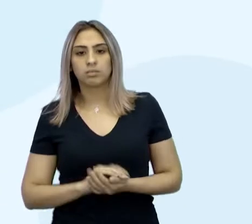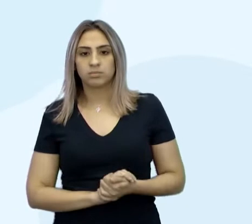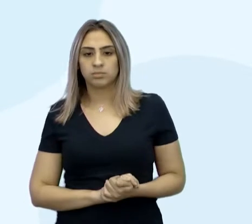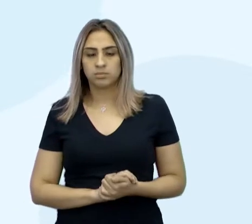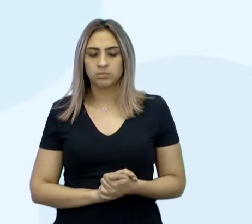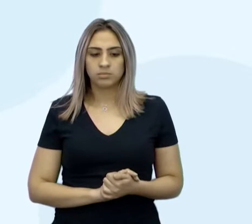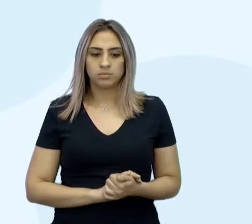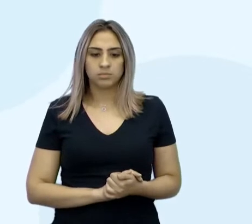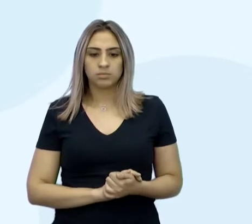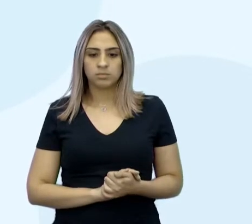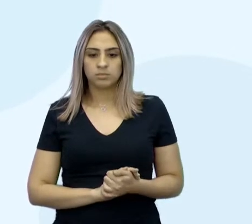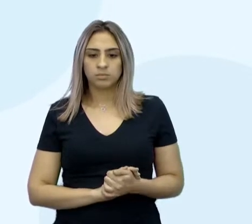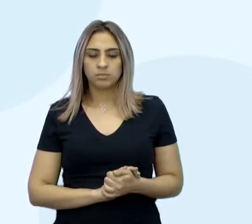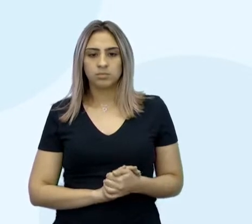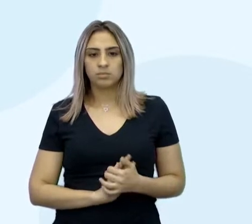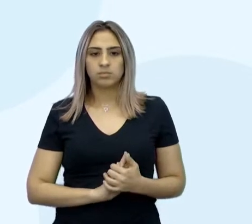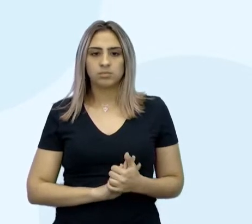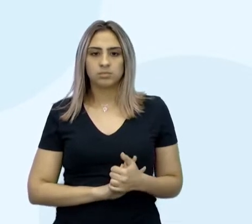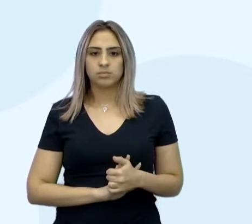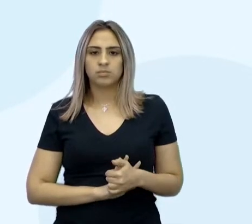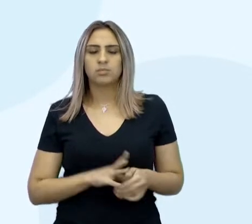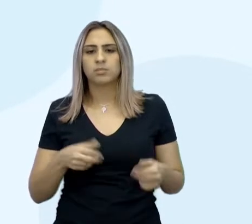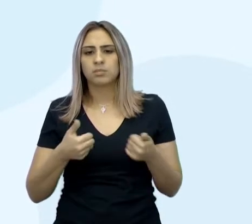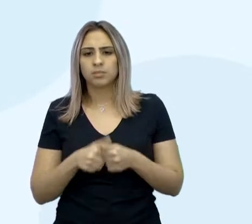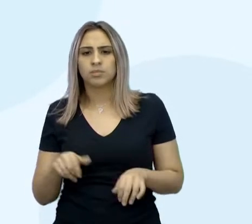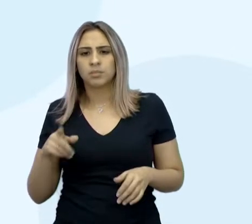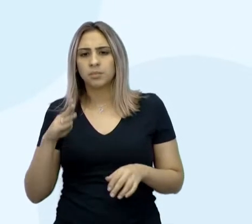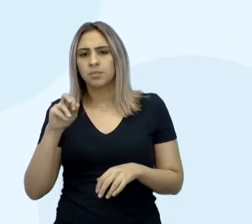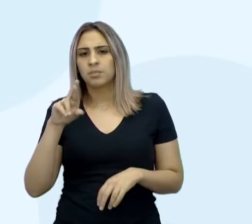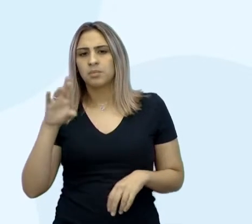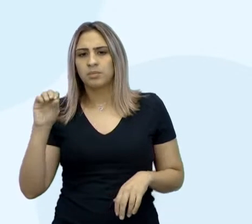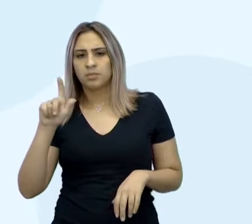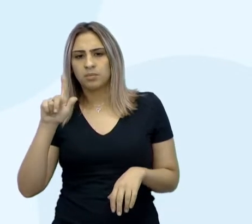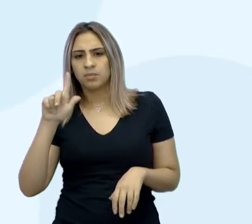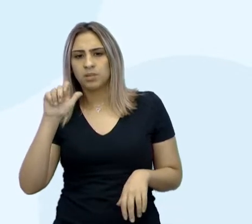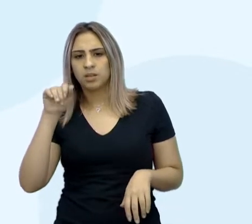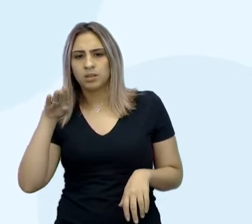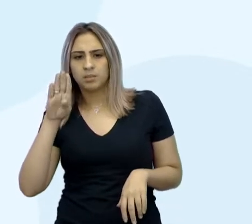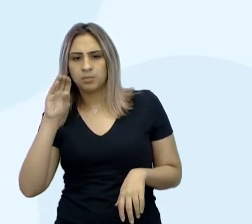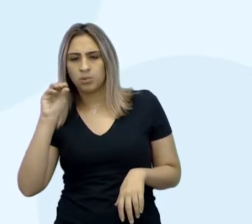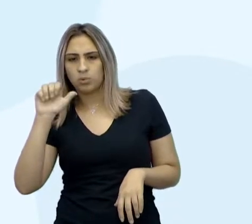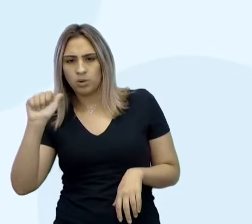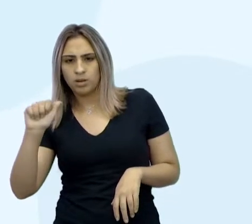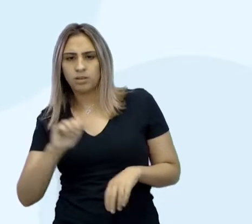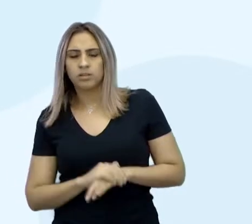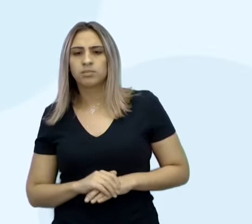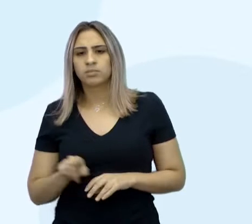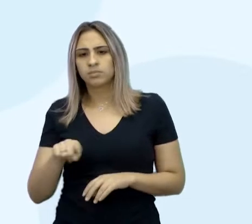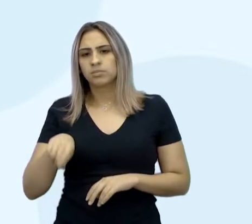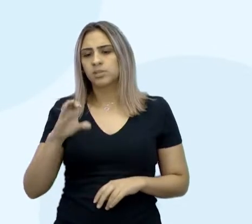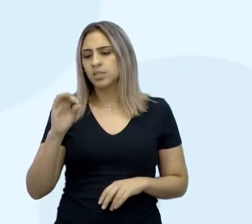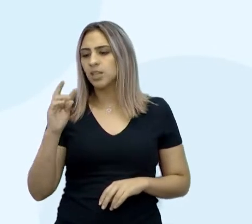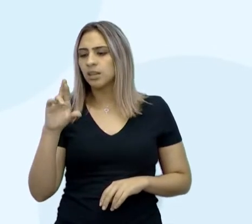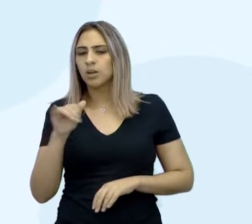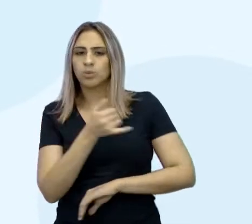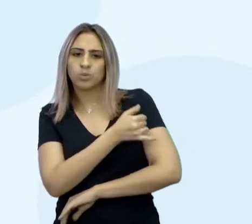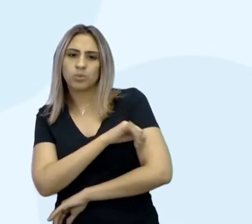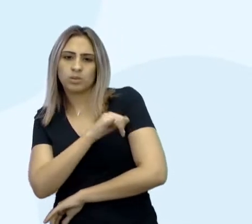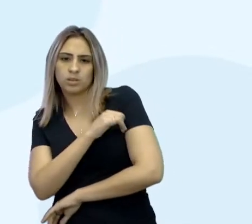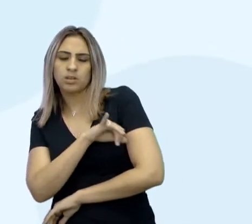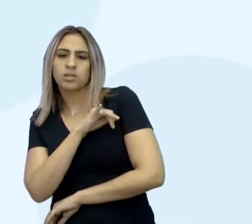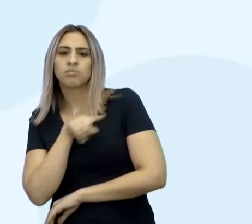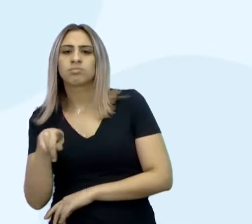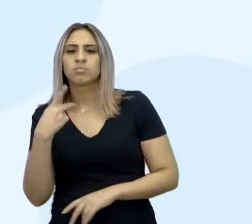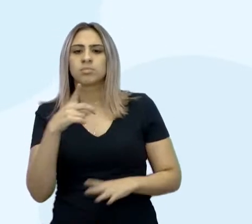né, ele está situado aí no bairro da Gamboa, na zona central da cidade do Rio de Janeiro, e